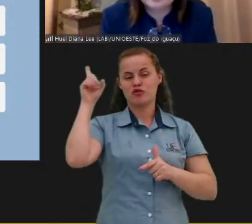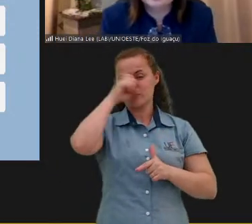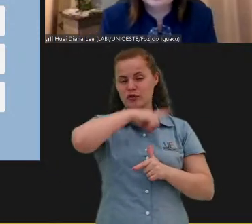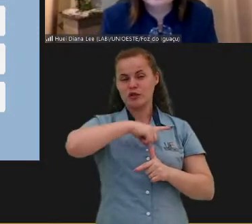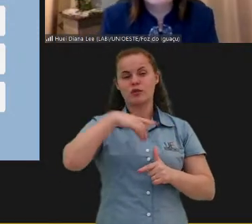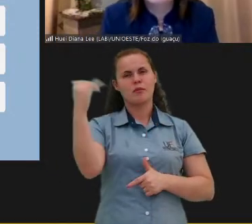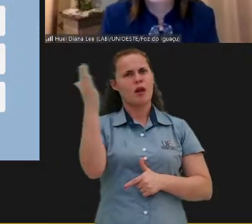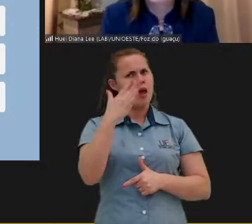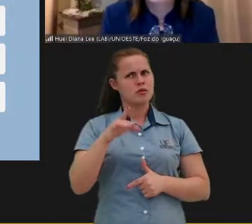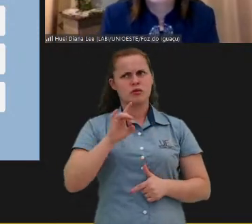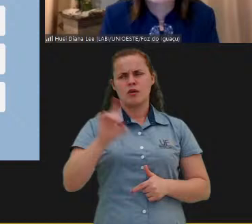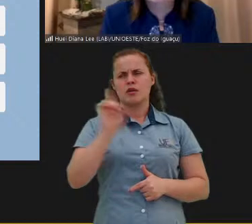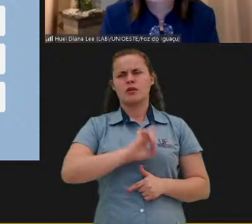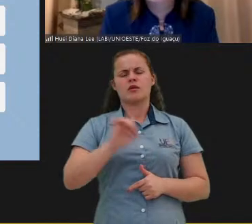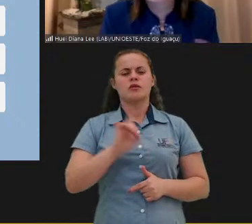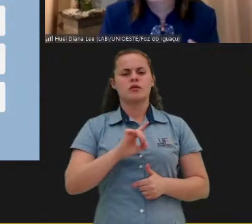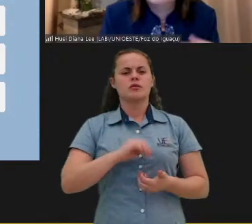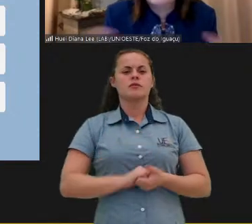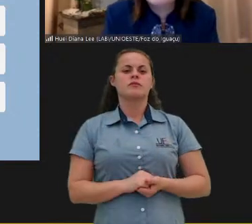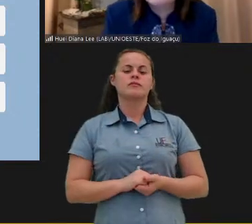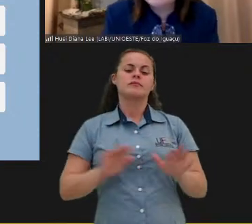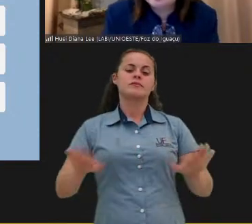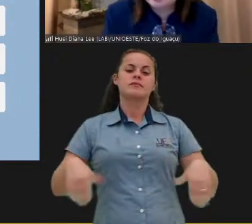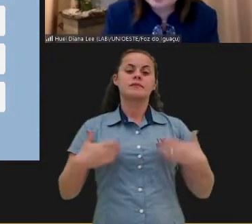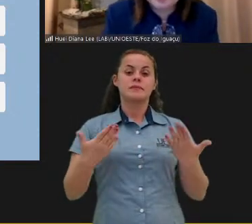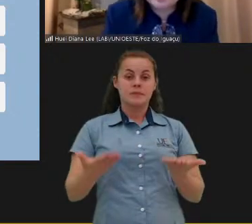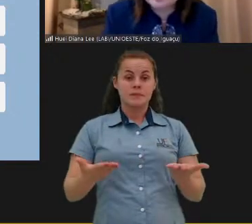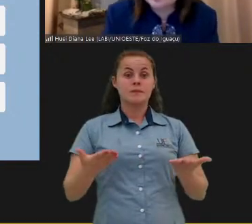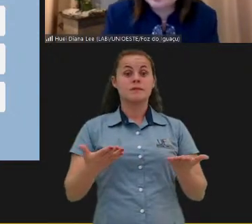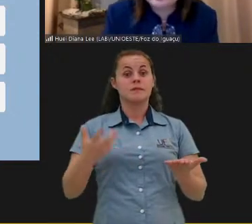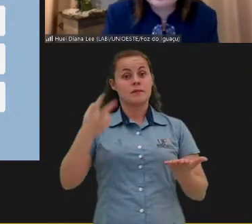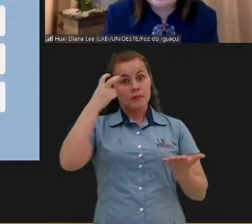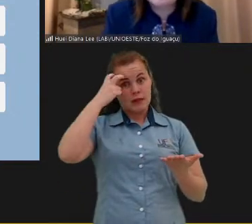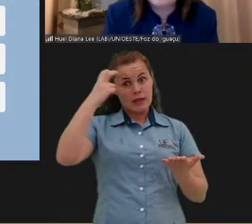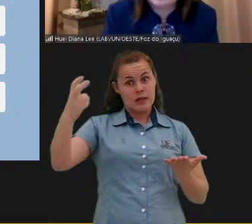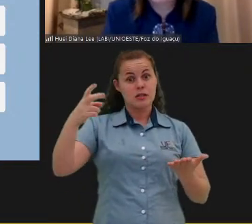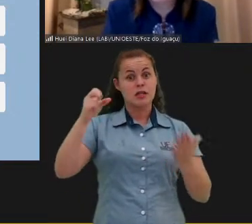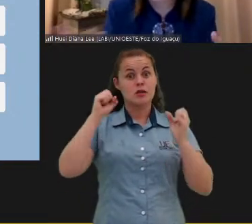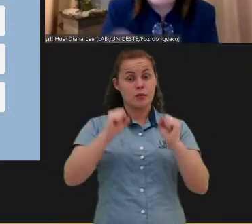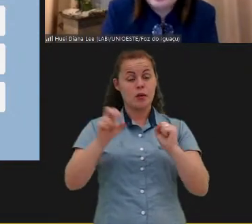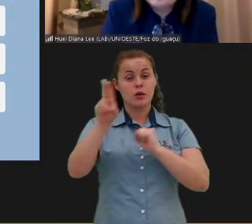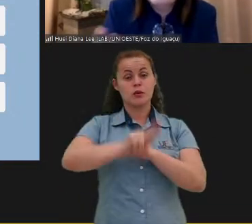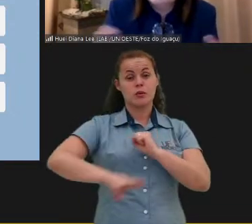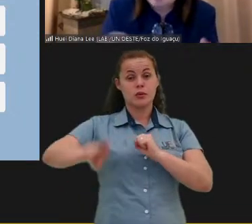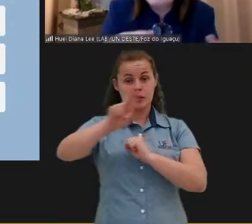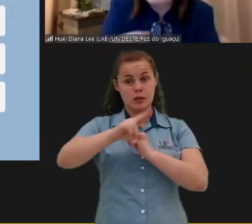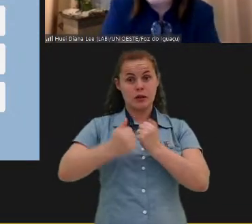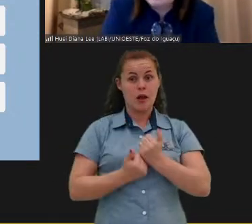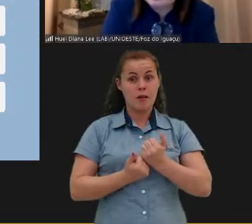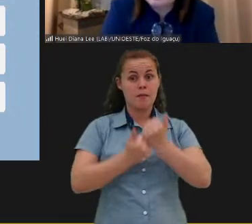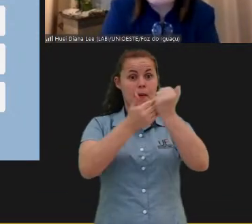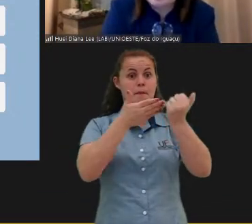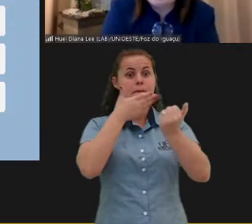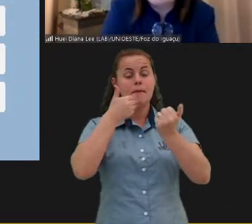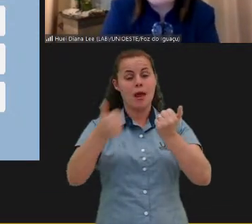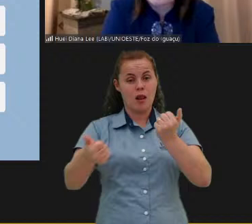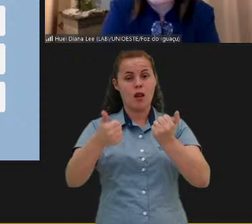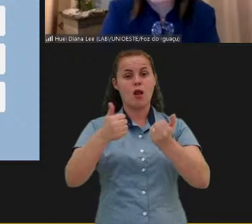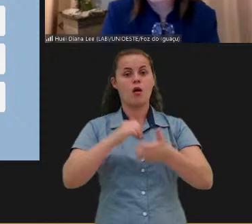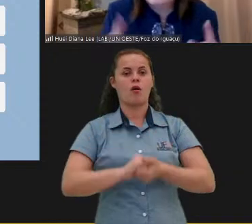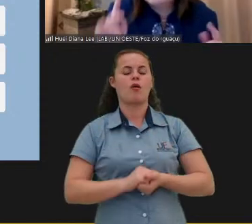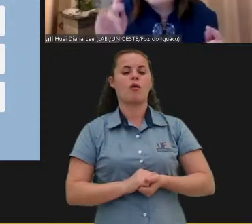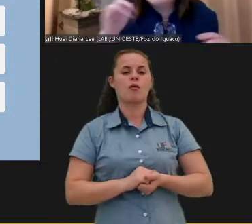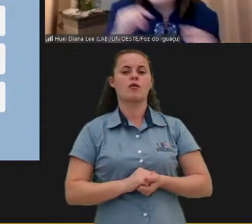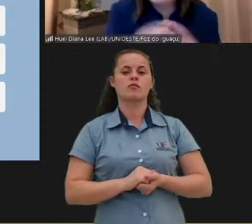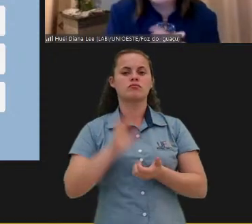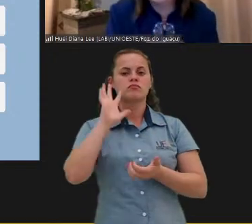no Brasil. Então, técnicas inteligentes podem ser usadas aqui para ajudar no melhor preenchimento disso.